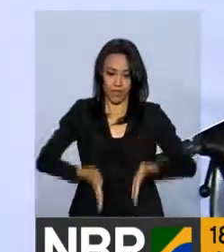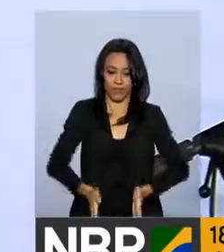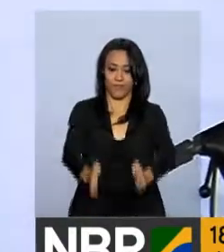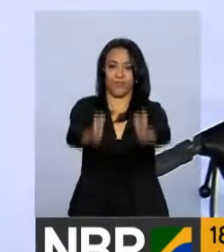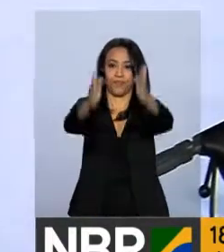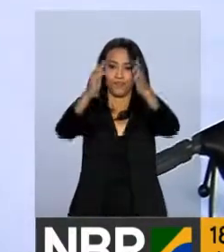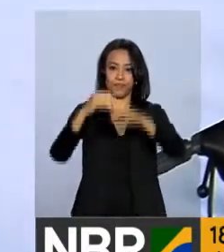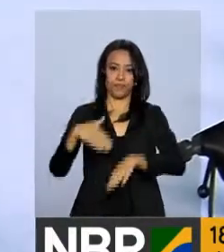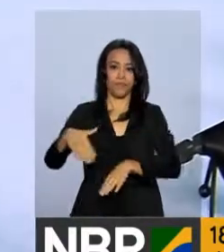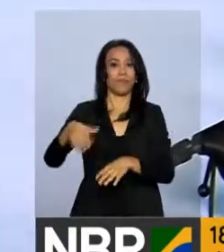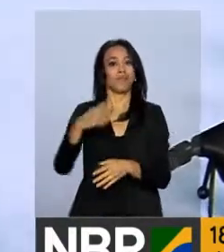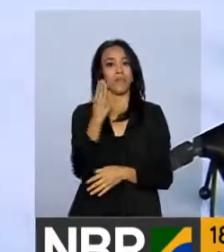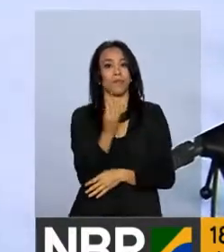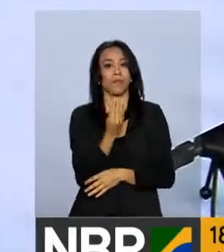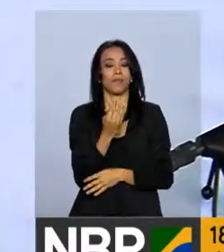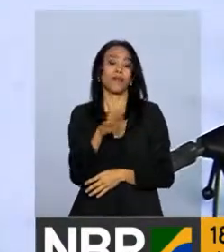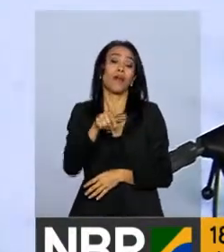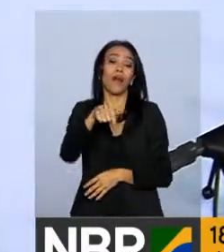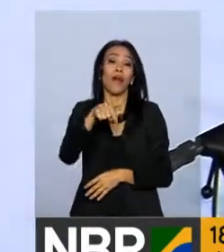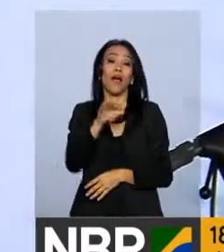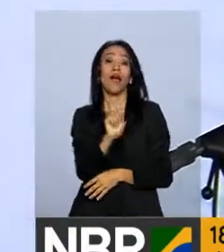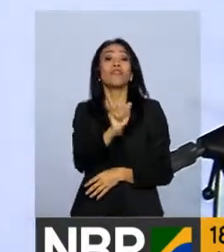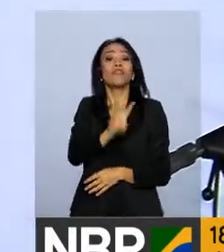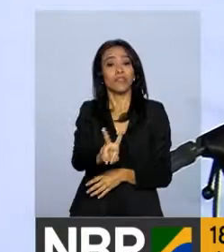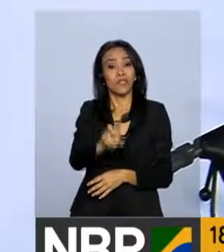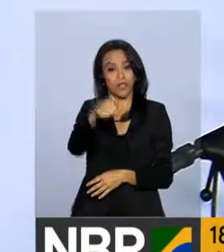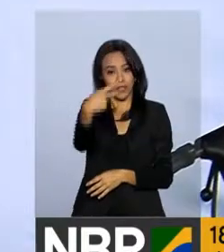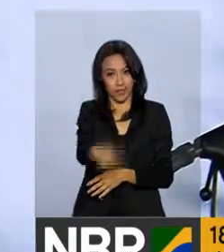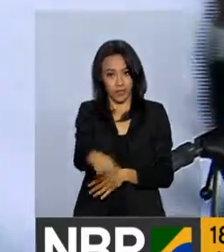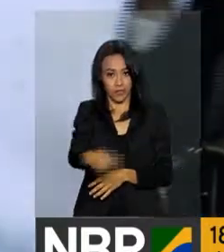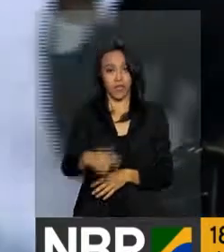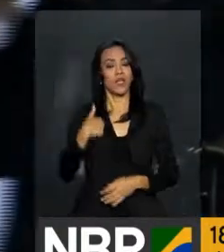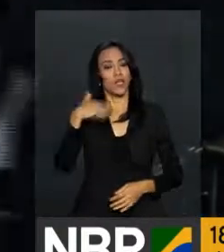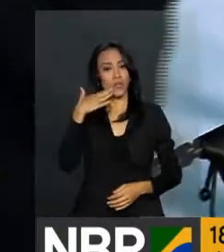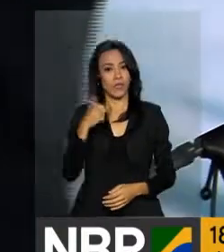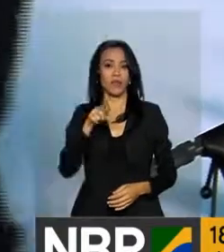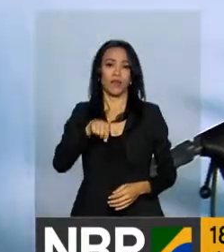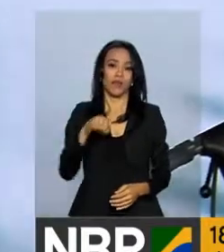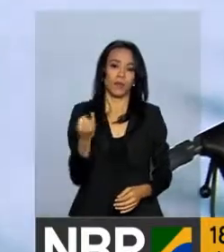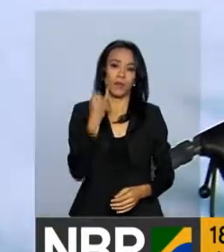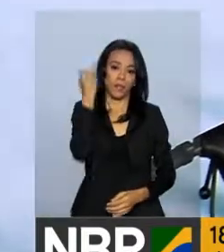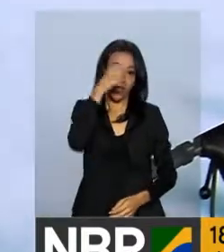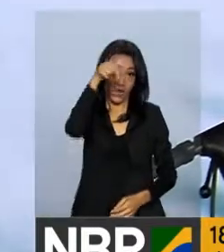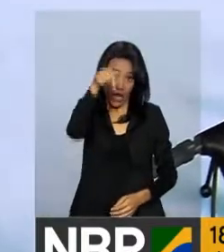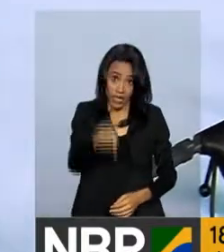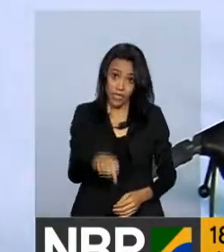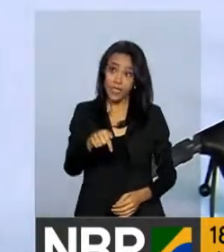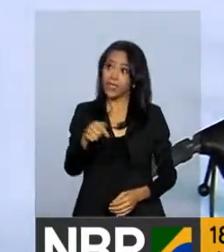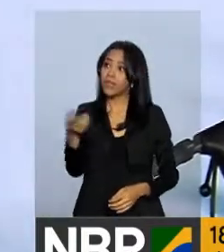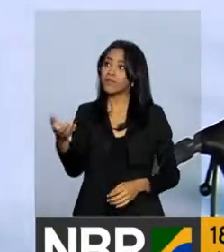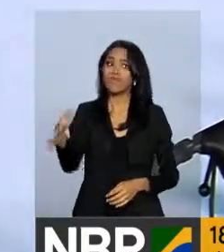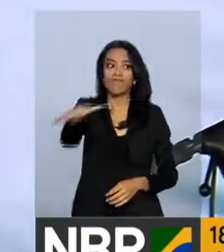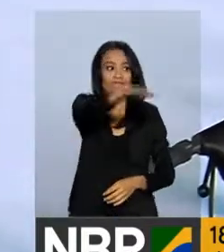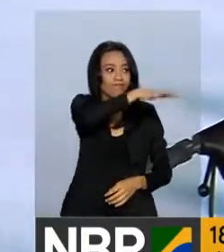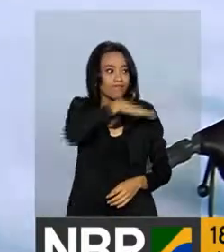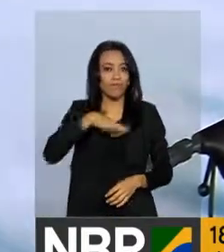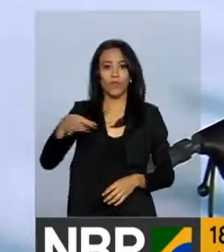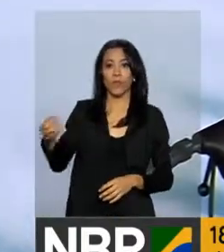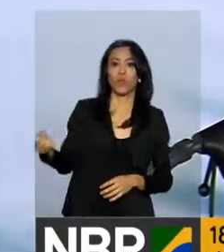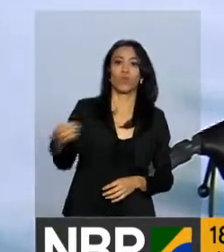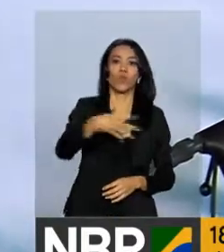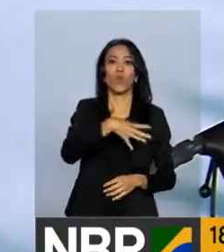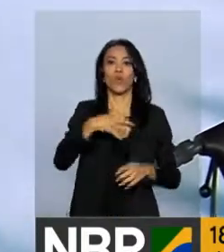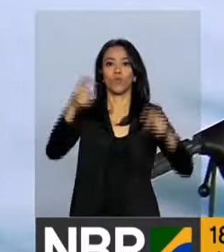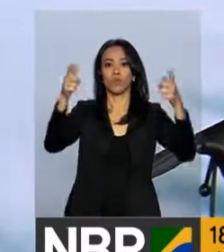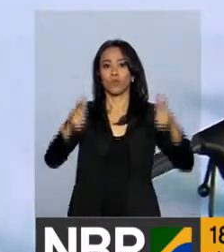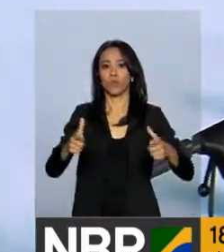eu sei, meus amigos, minhas amigas, que é importante aqui, eu dizia ao prefeito, eu dizia, olha, aqui surge um novo polo